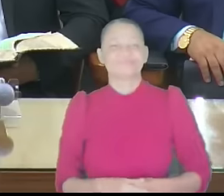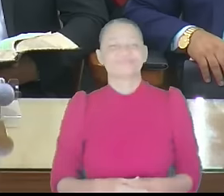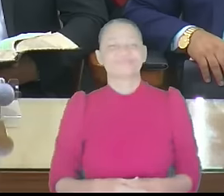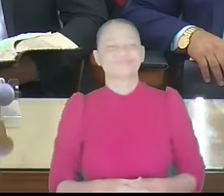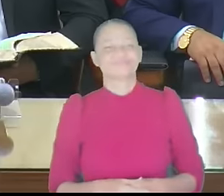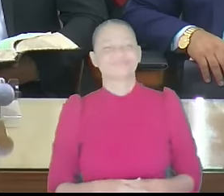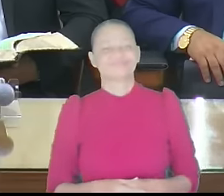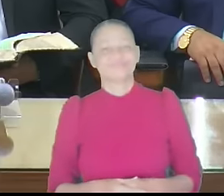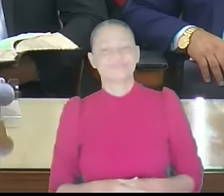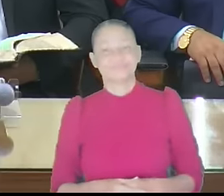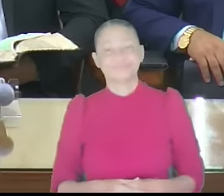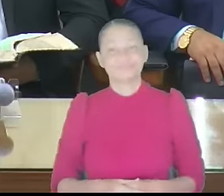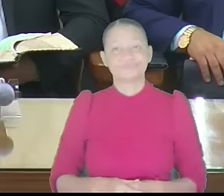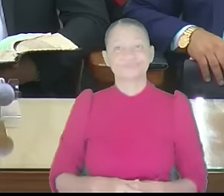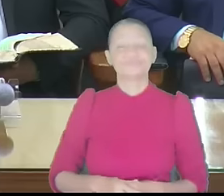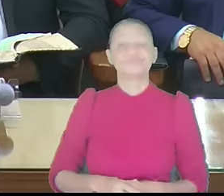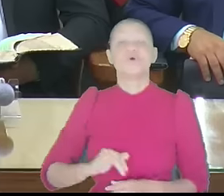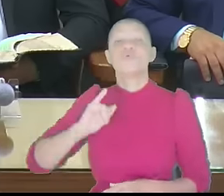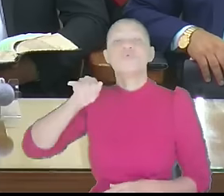Judas.